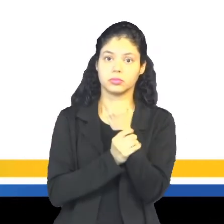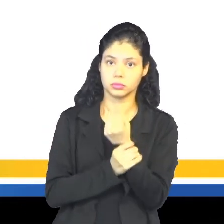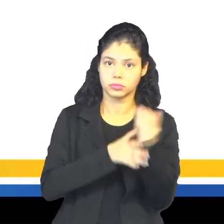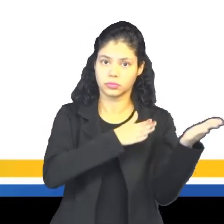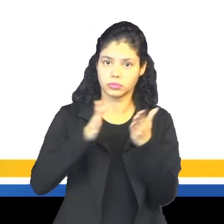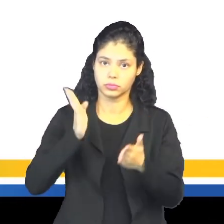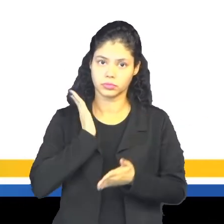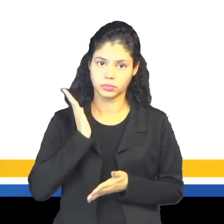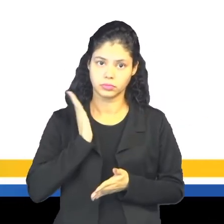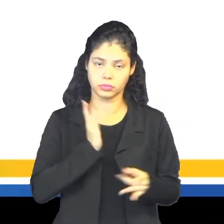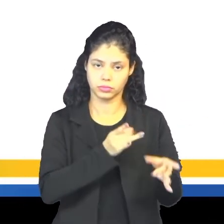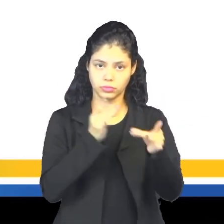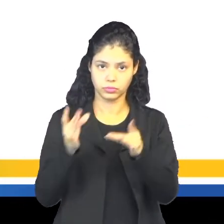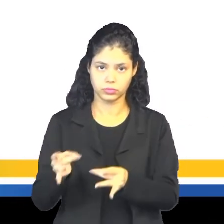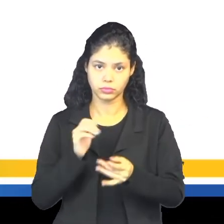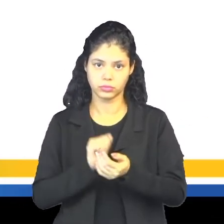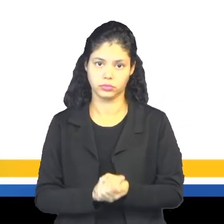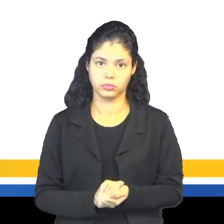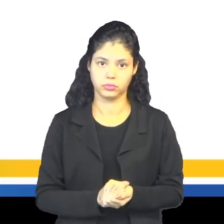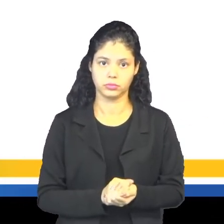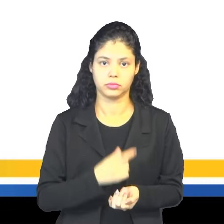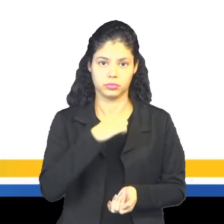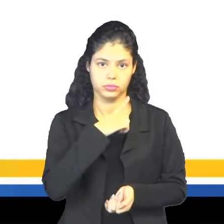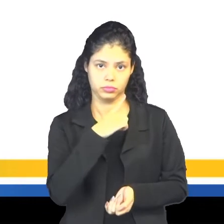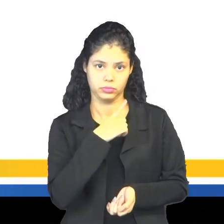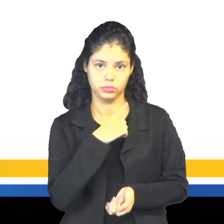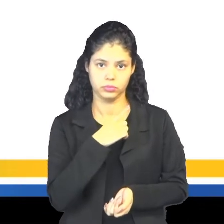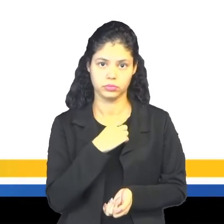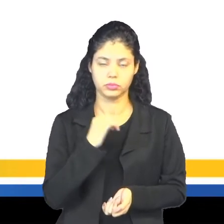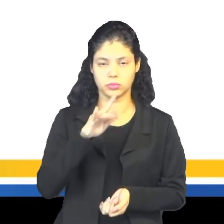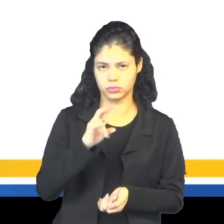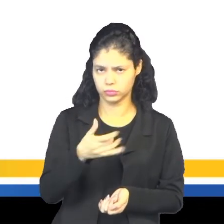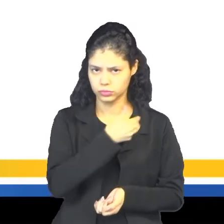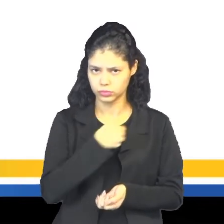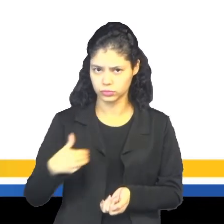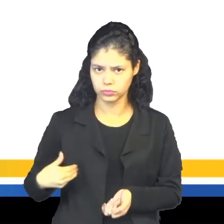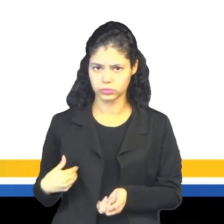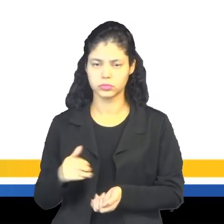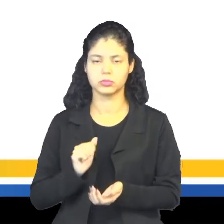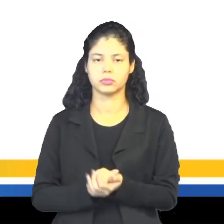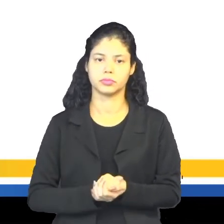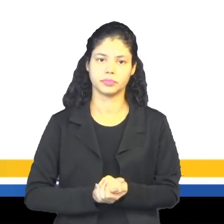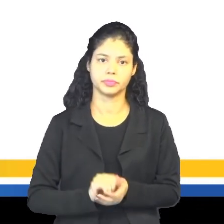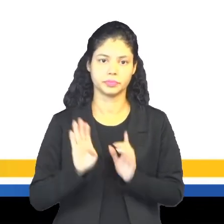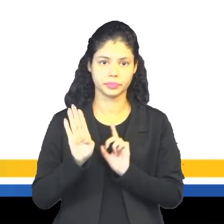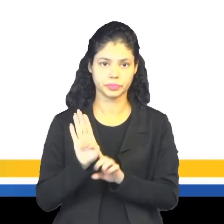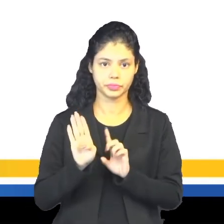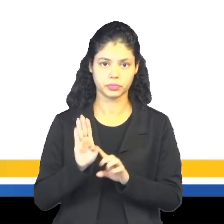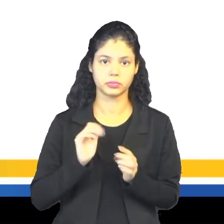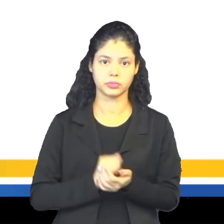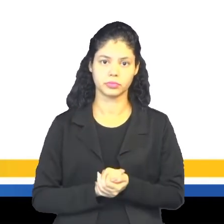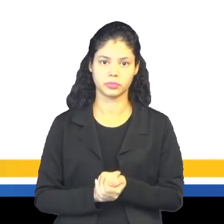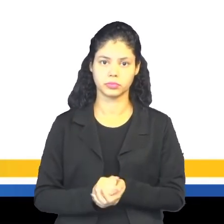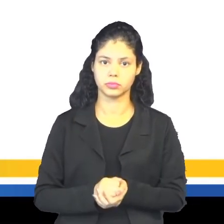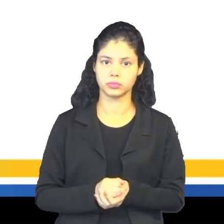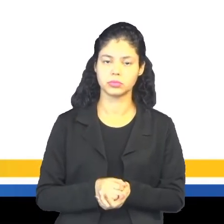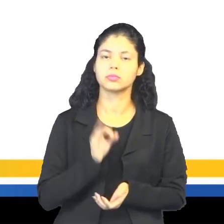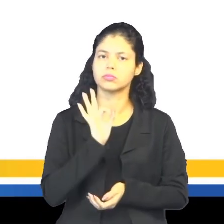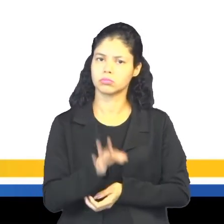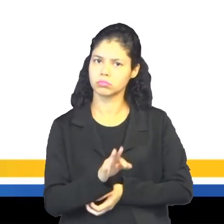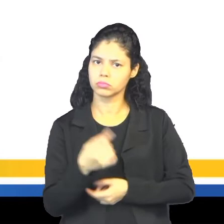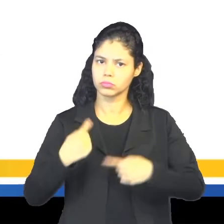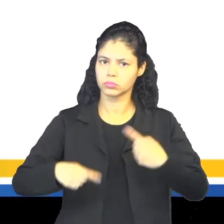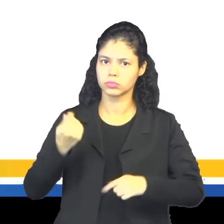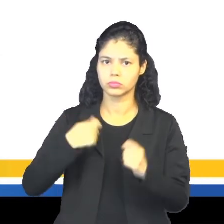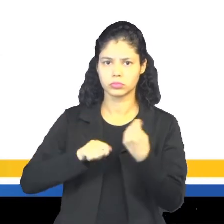da burguesia mercantil emergente e a circulação de um ideário político absolutista. Letra B, a afirmação política e econômica